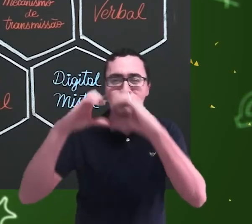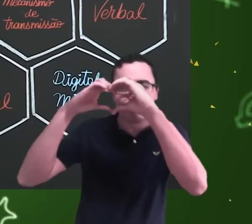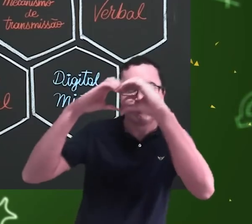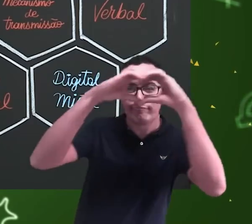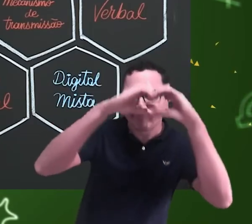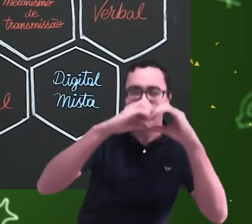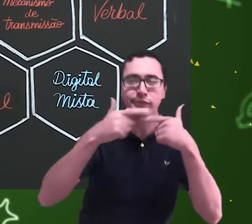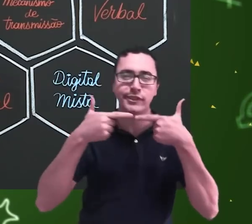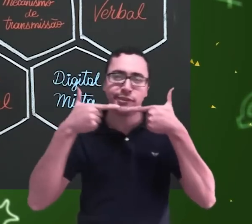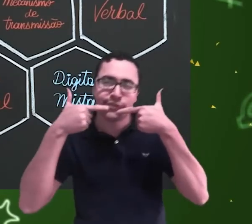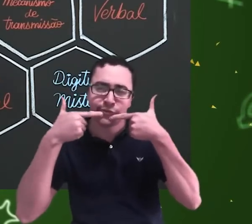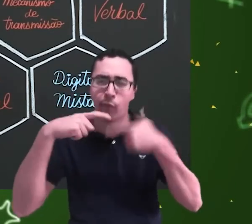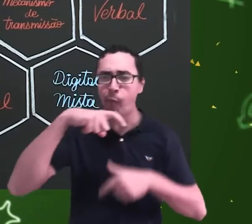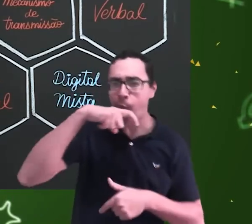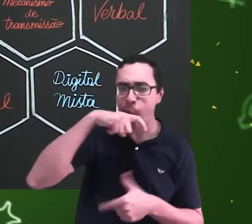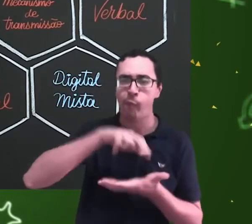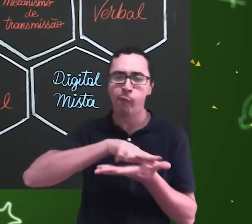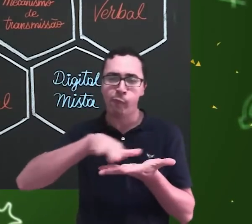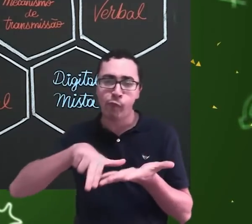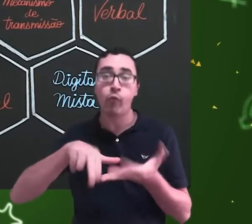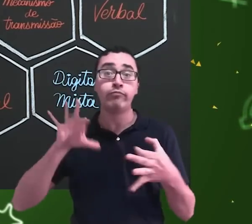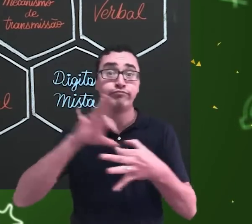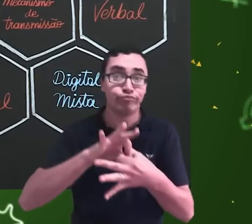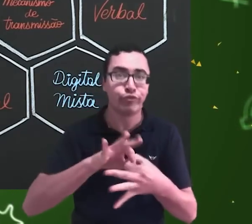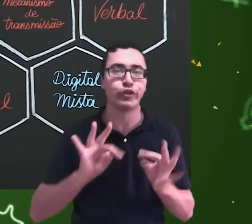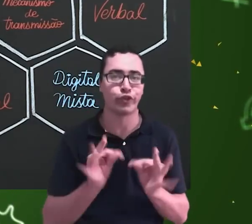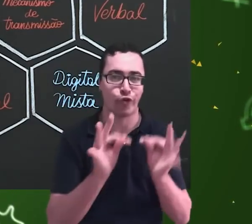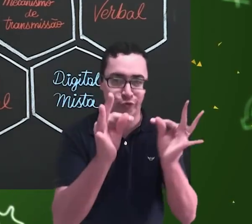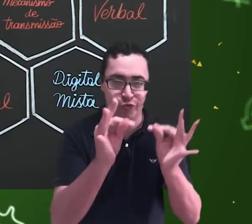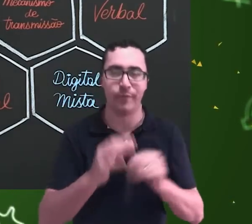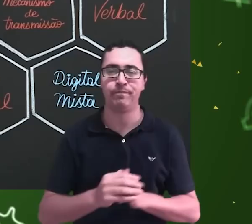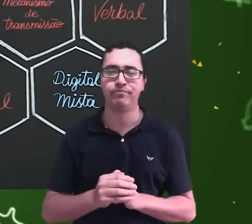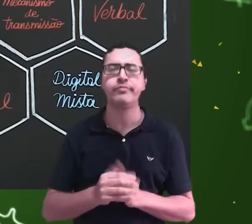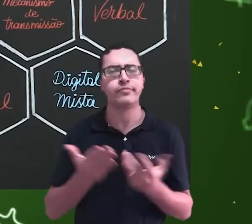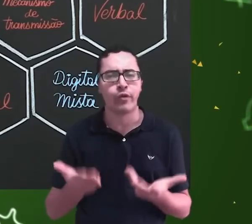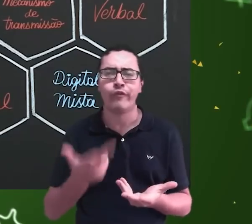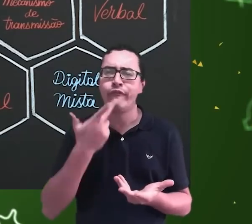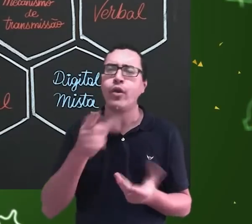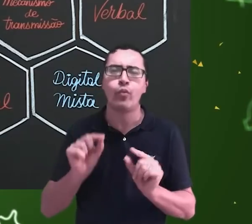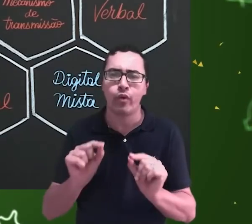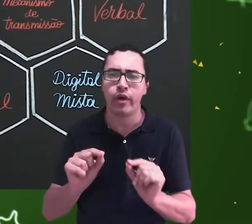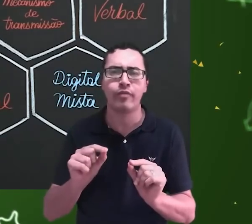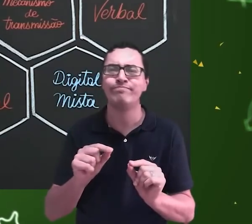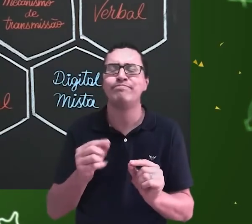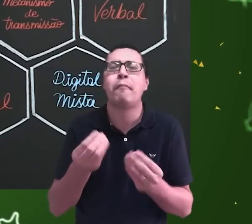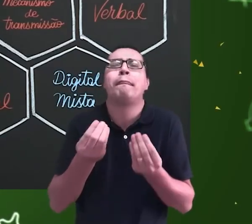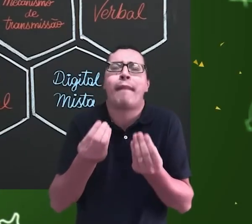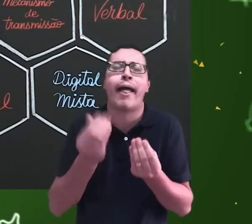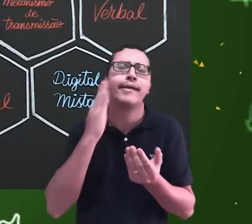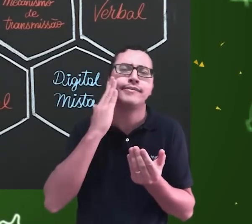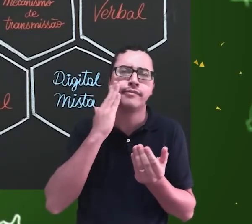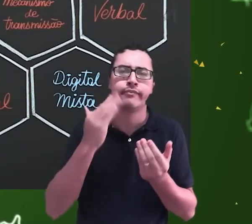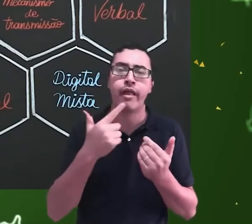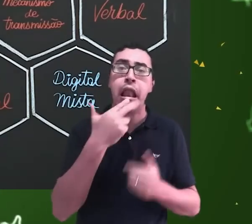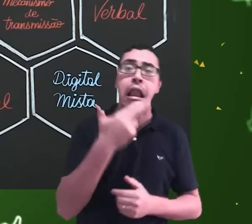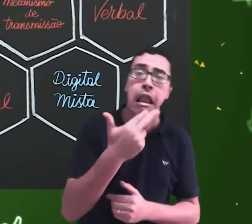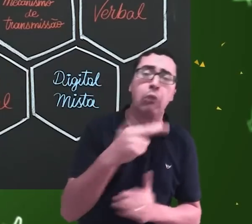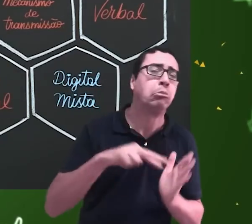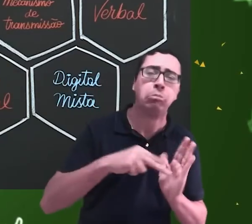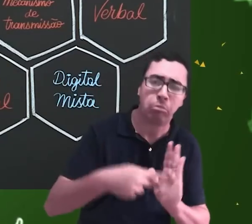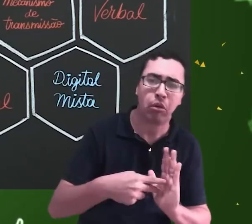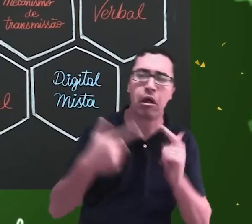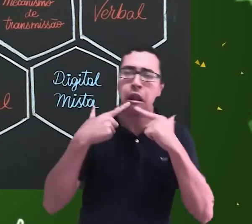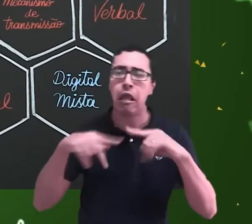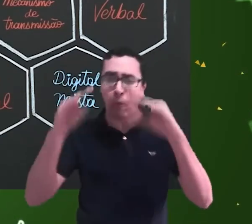suporte tecnológico. Sabe o que eu quero falar para você? Que não adianta a gente saber o que é língua e saber o que é linguagem se a gente não entender que a língua